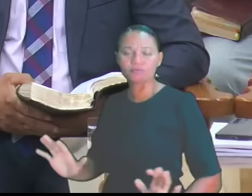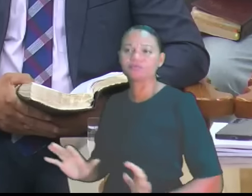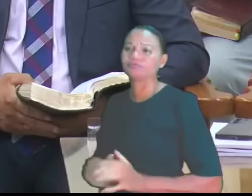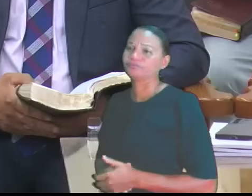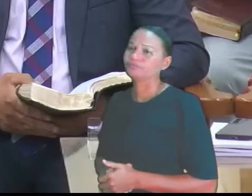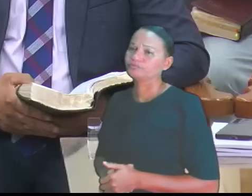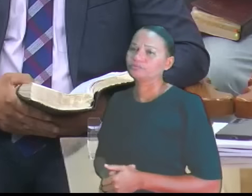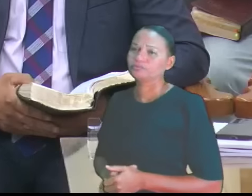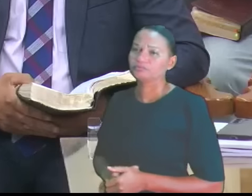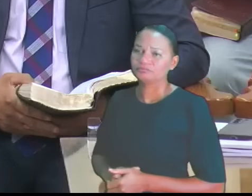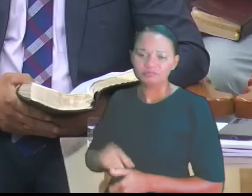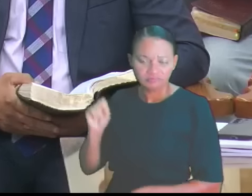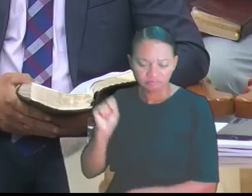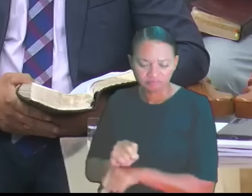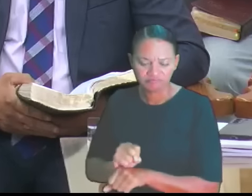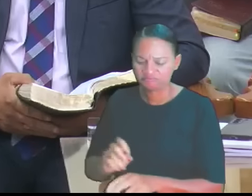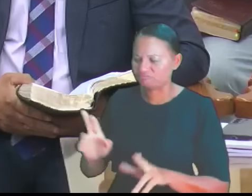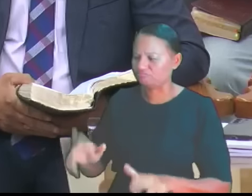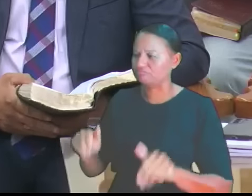essa obra não para.